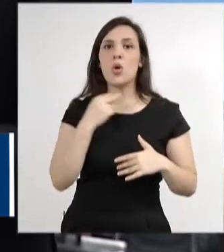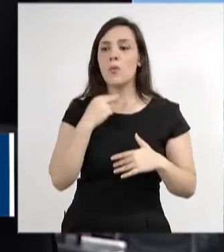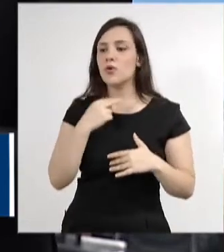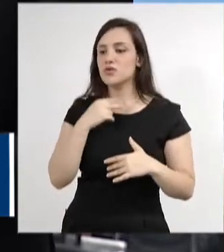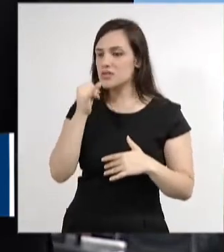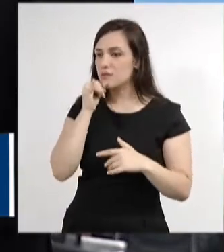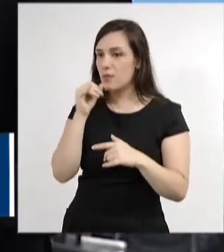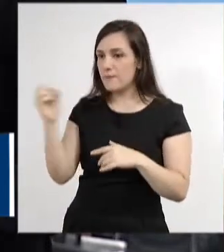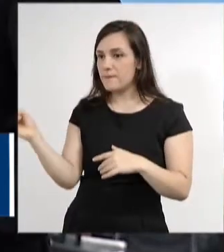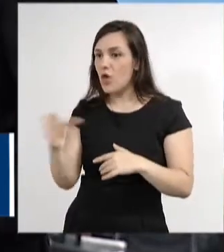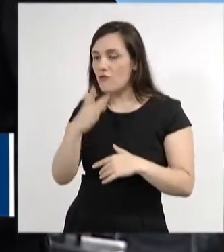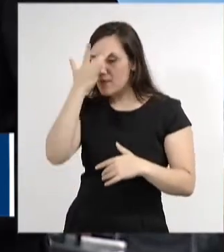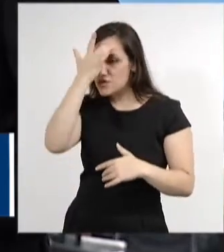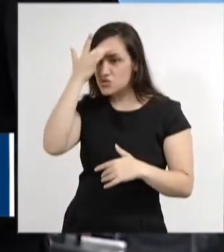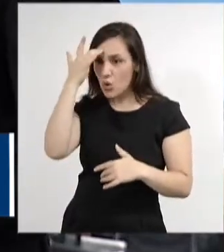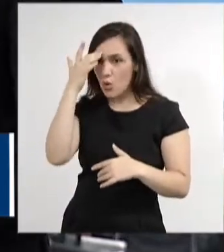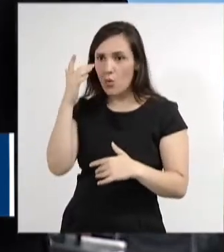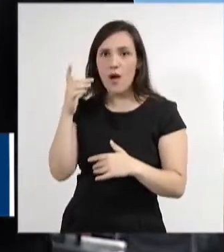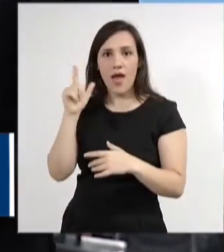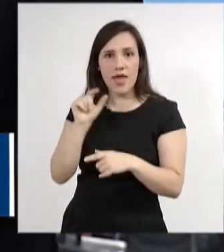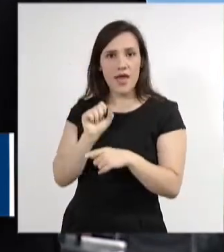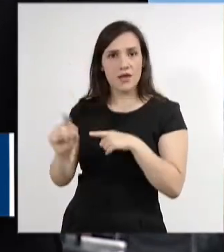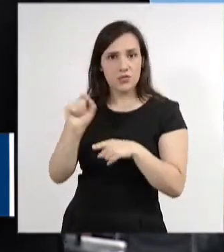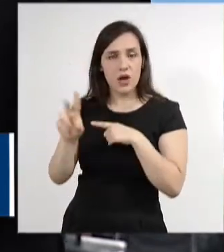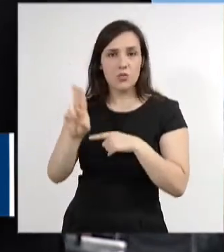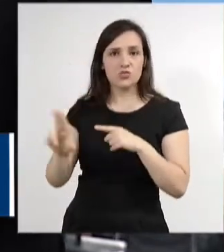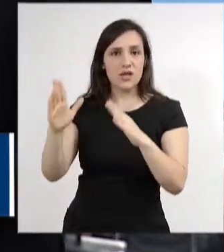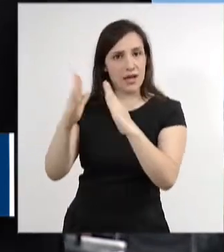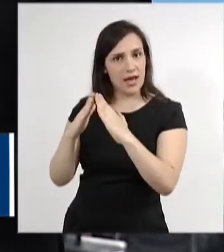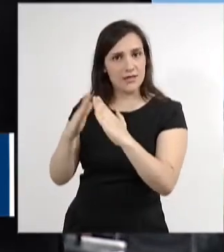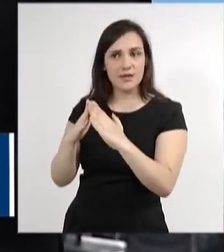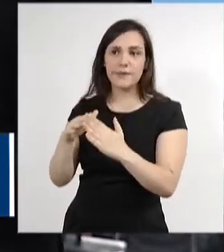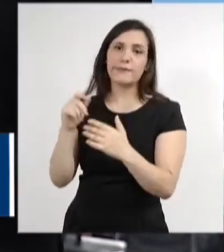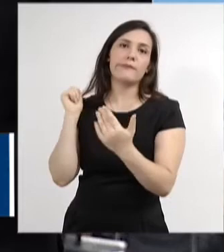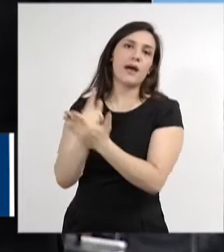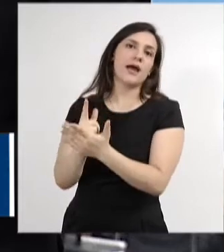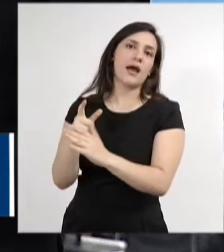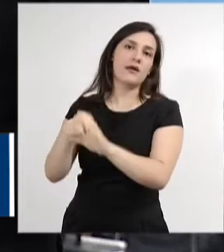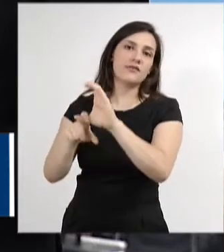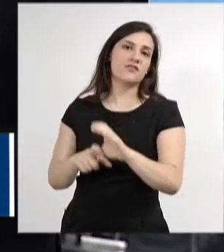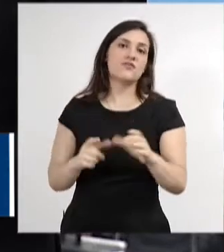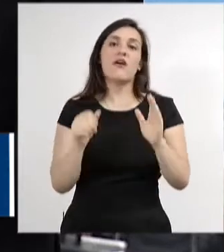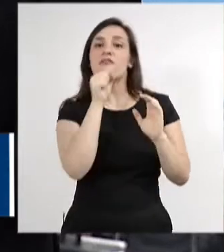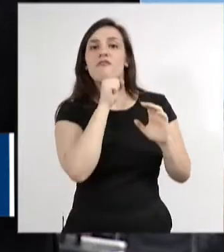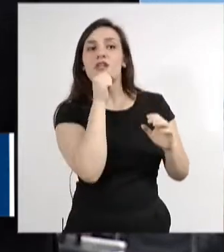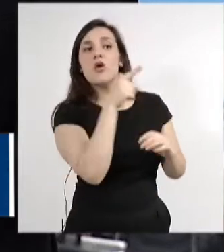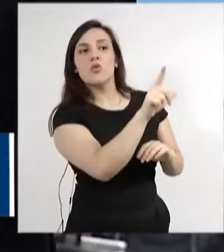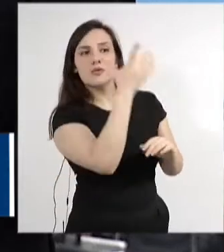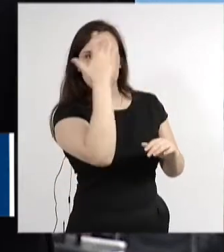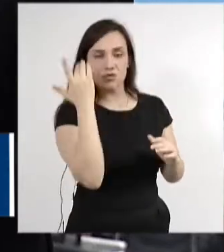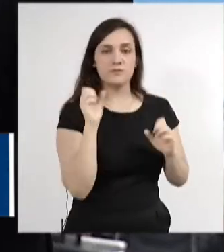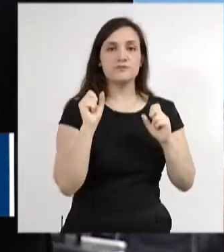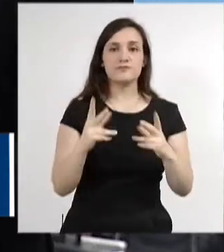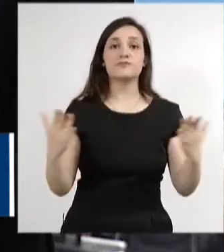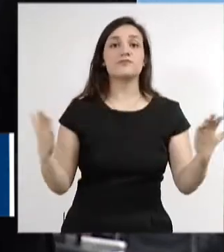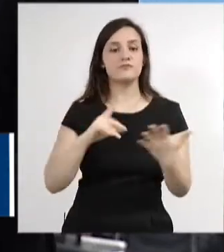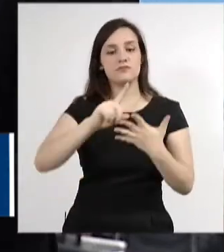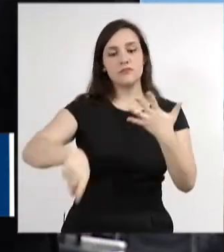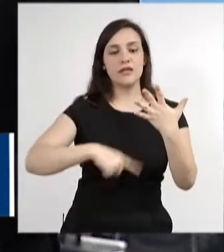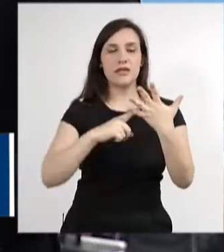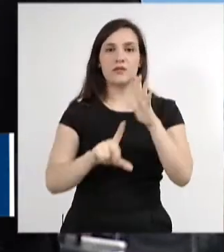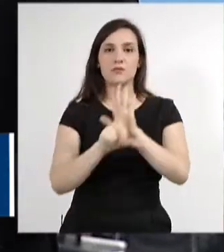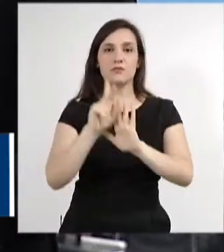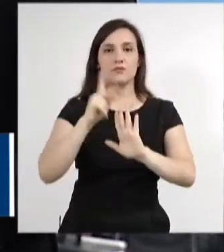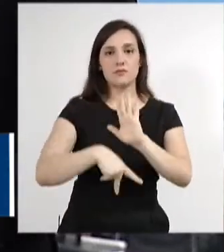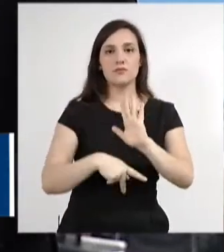novos contratos. Ótimo. E o próximo projeto, o último da pauta de hoje, Kleber, é o projeto de lei de